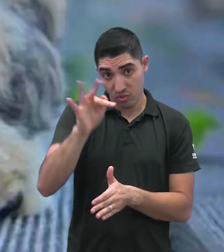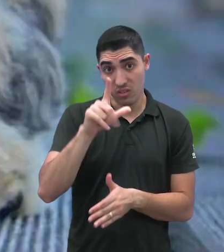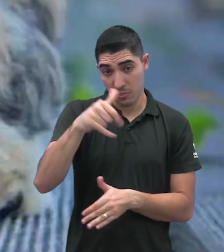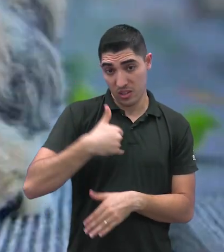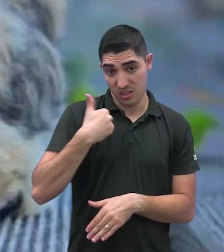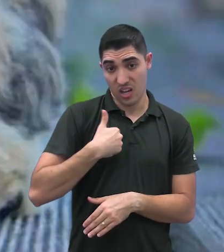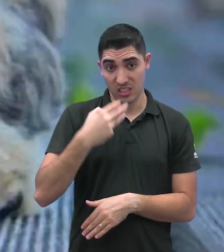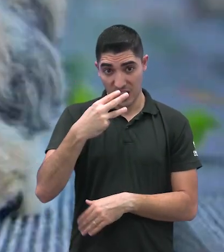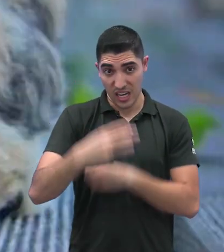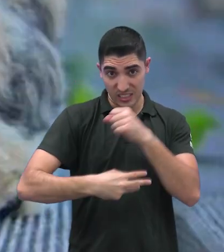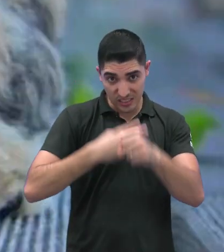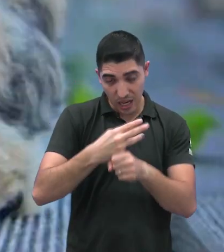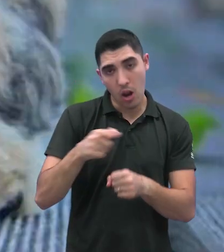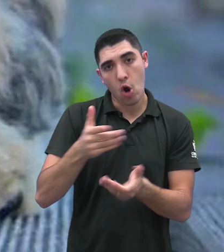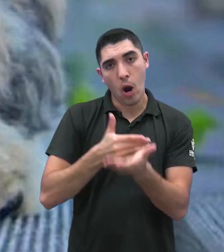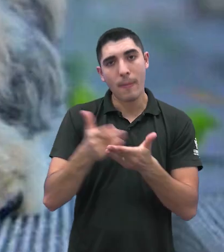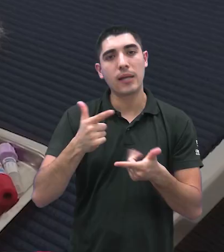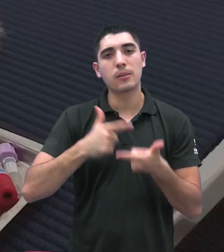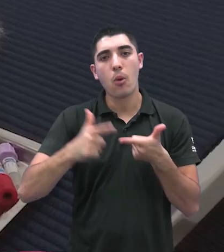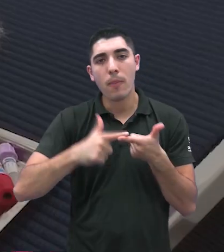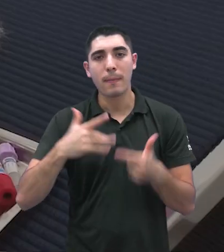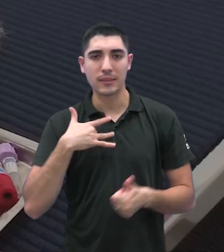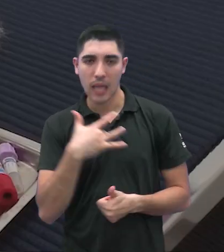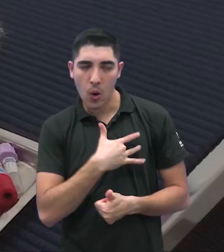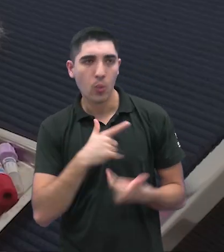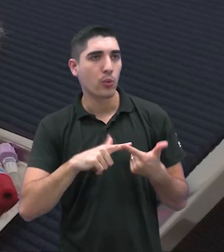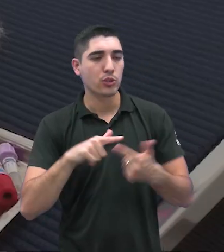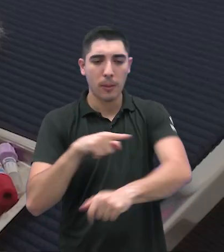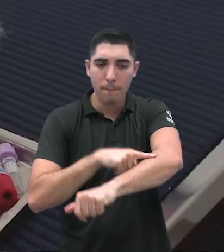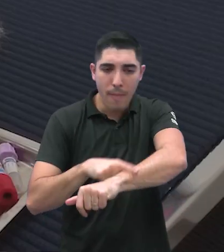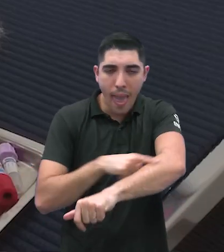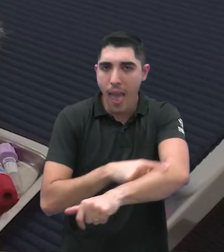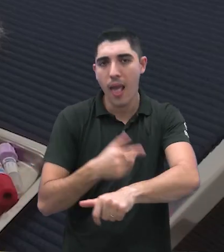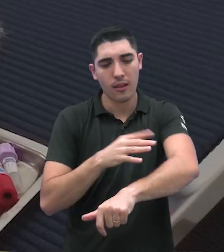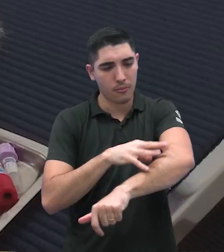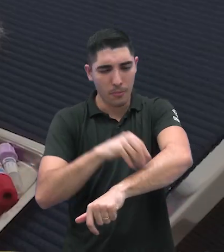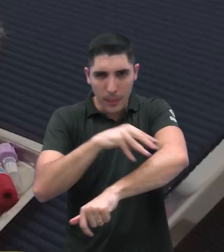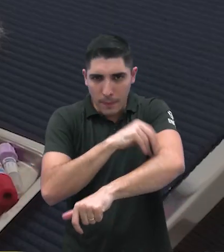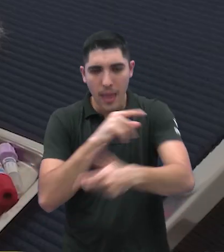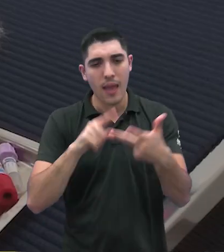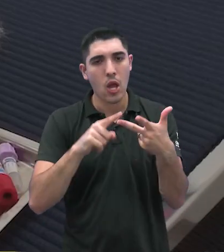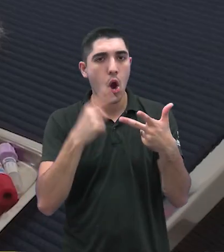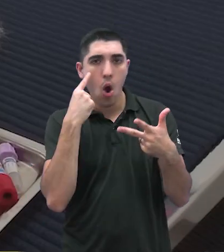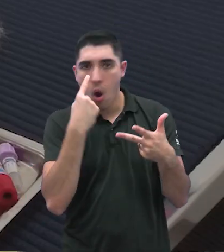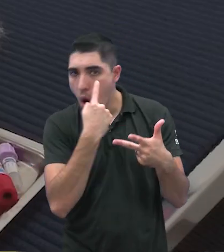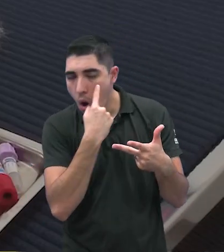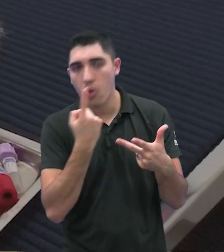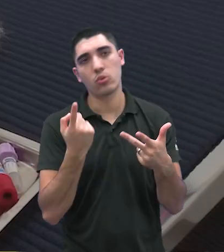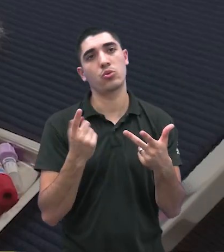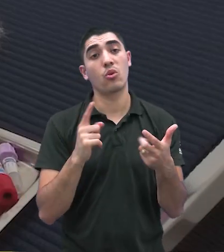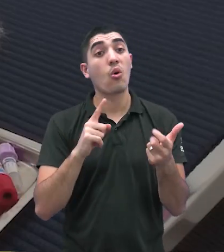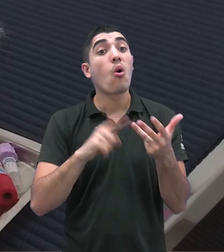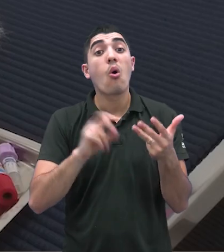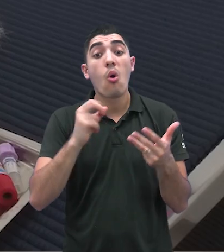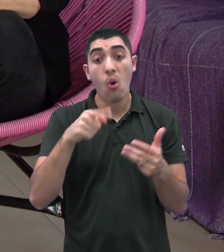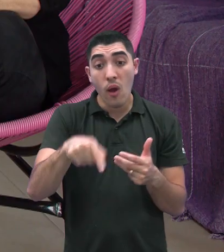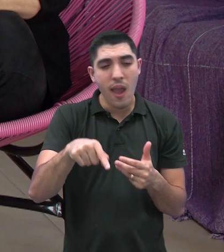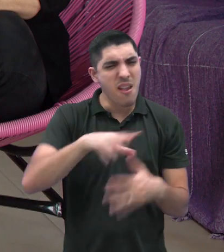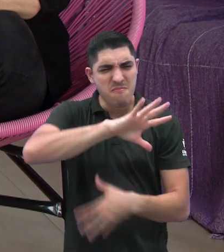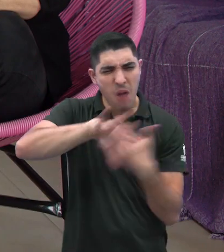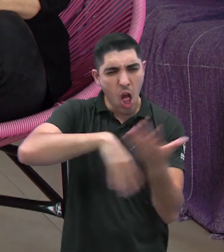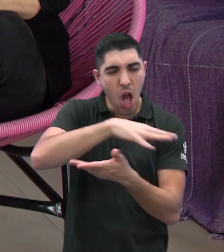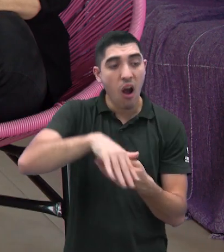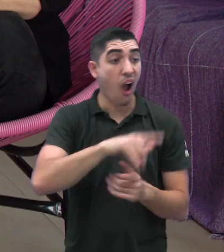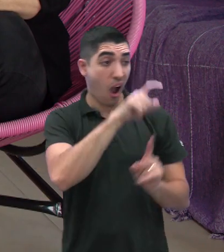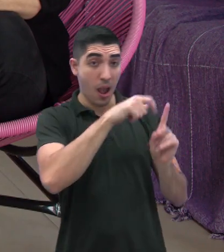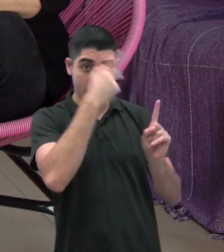idade, começa a ter os problemas de saúde, pele, olho, algum outro problema mesmo, ou até mesmo a falta de educação,